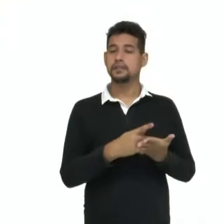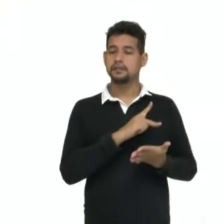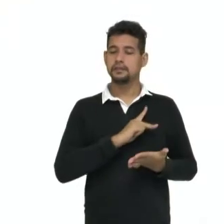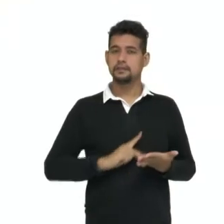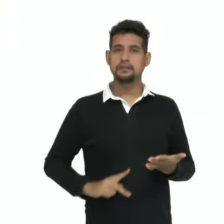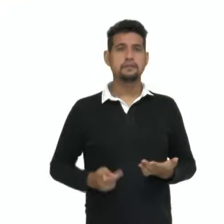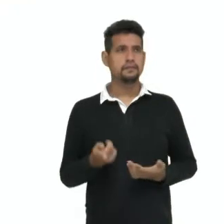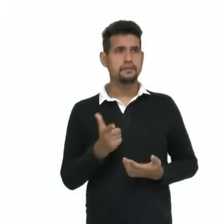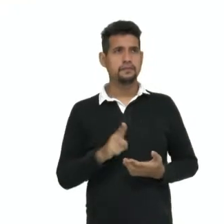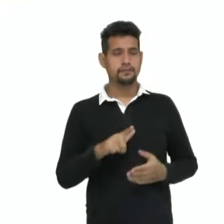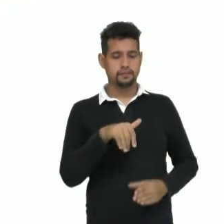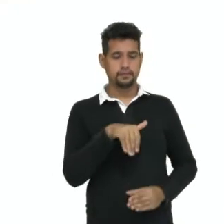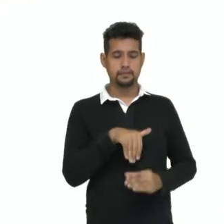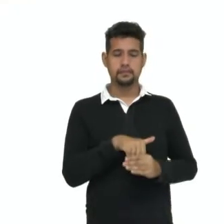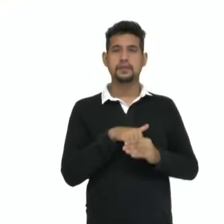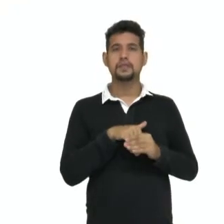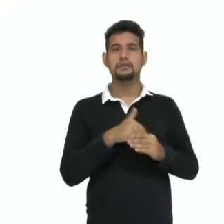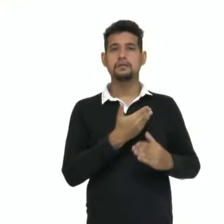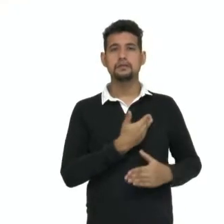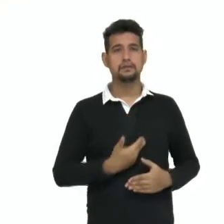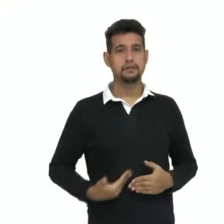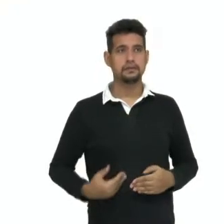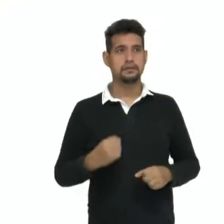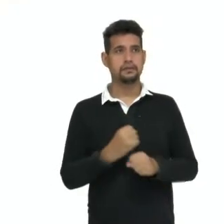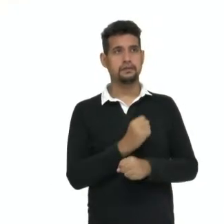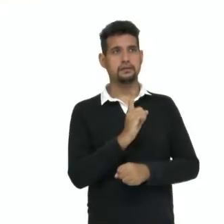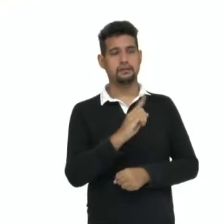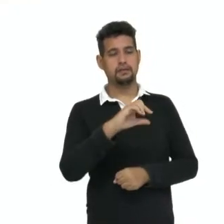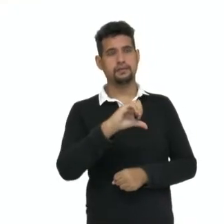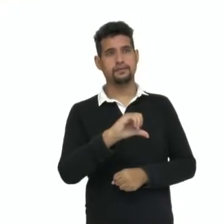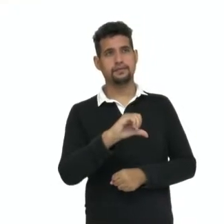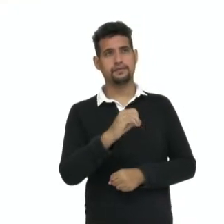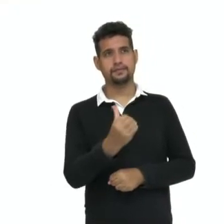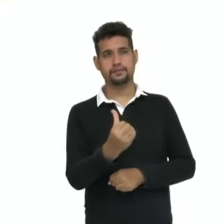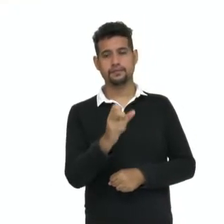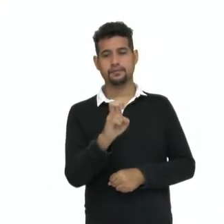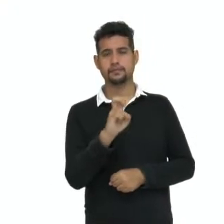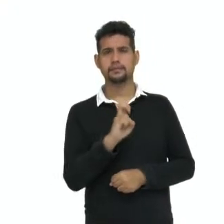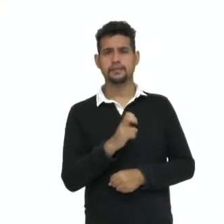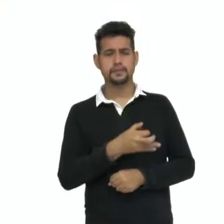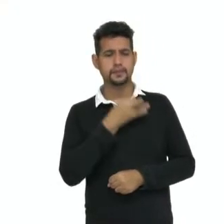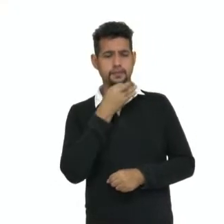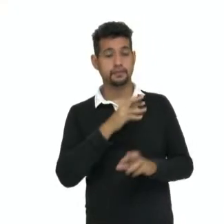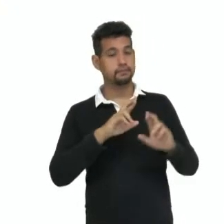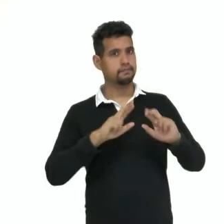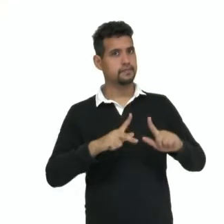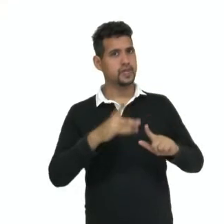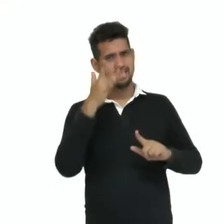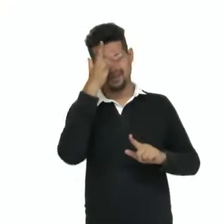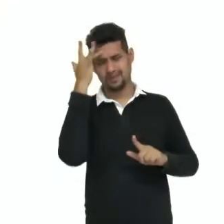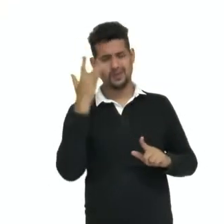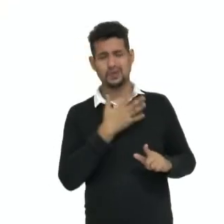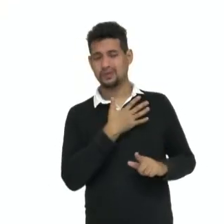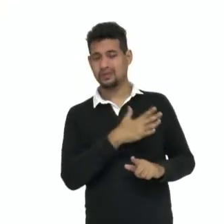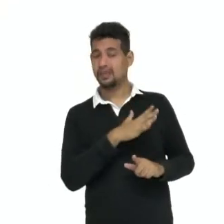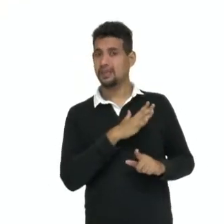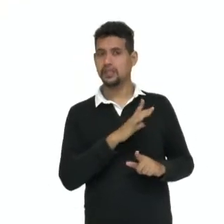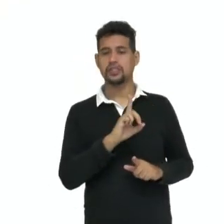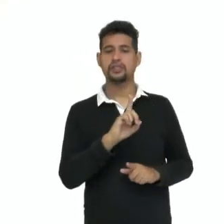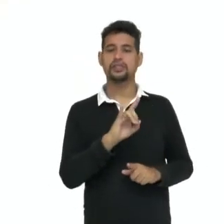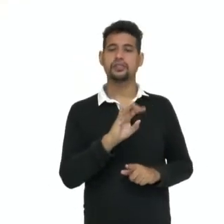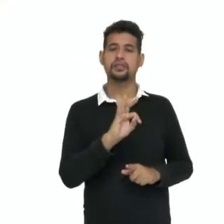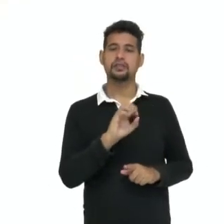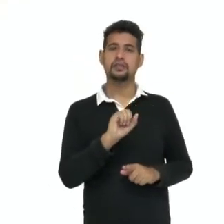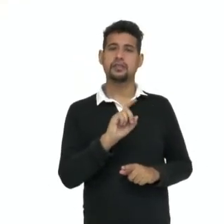aqui. Nas eleições para governador, em 1965, a oposição, o pessoal que era contra a ditadura civil-militar,